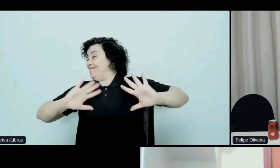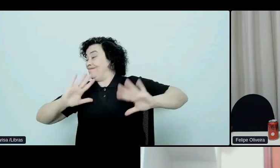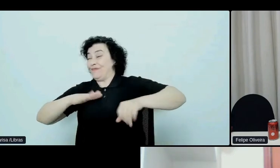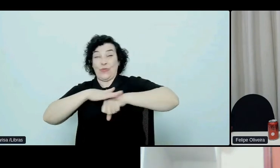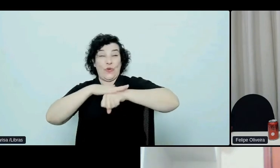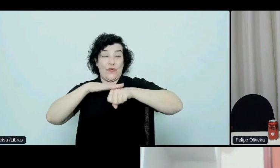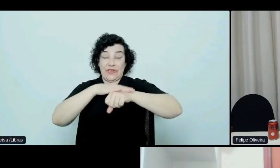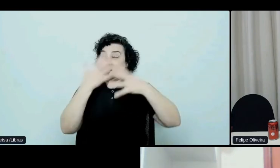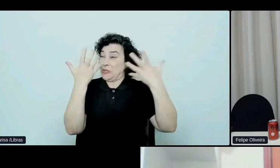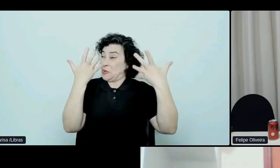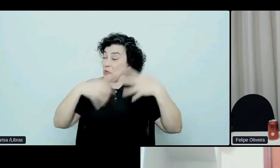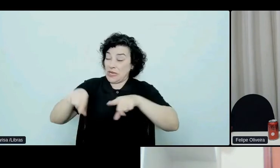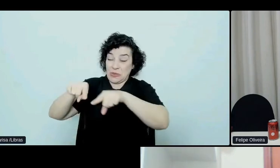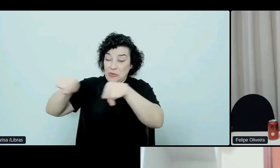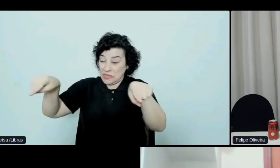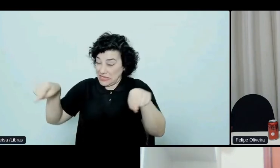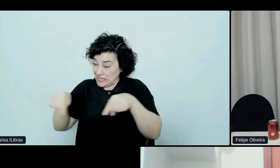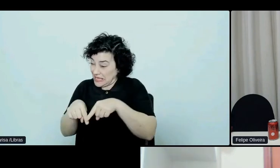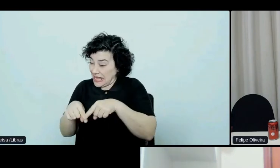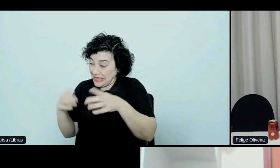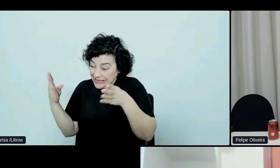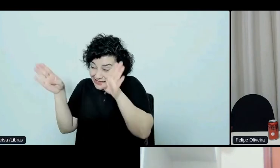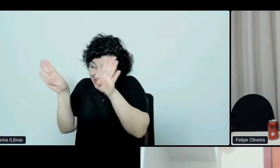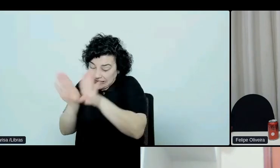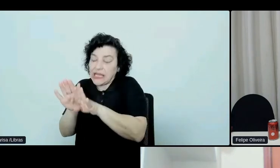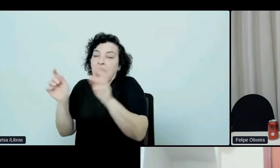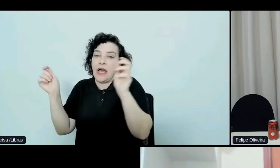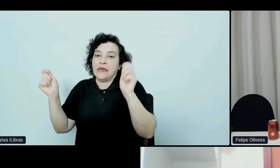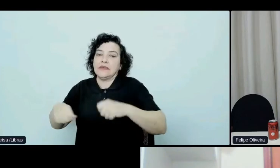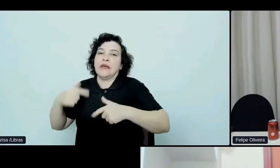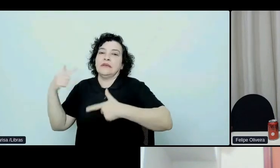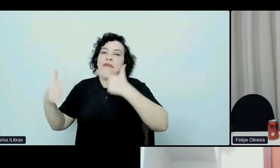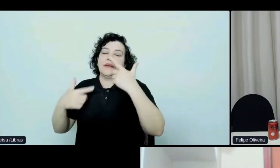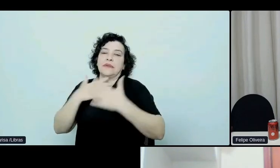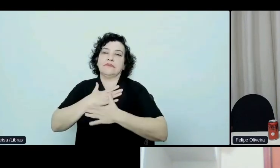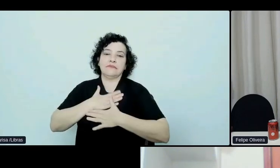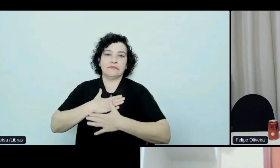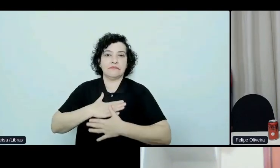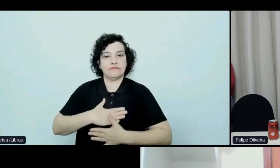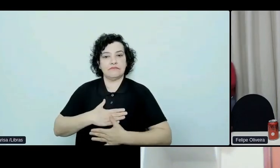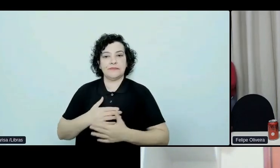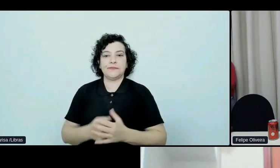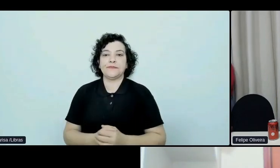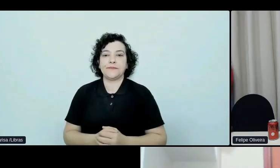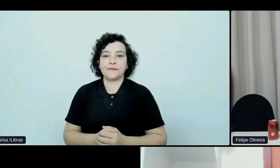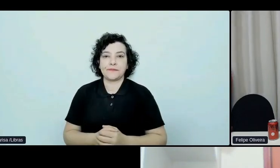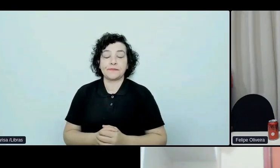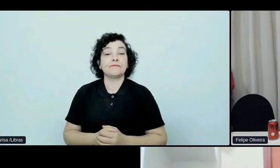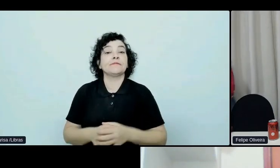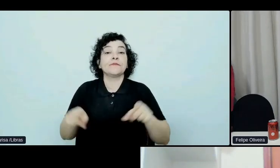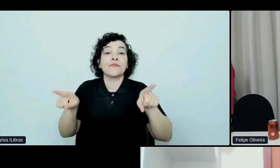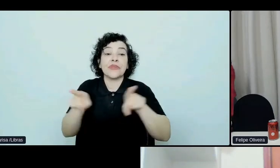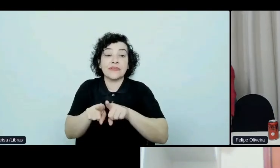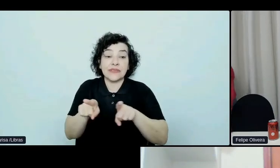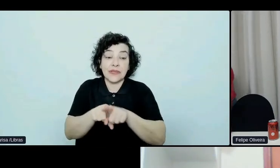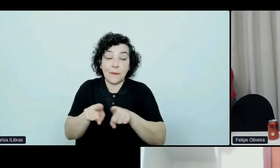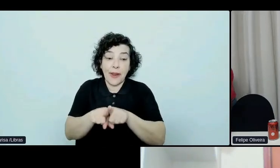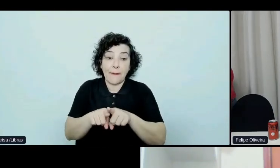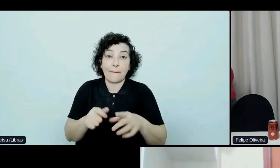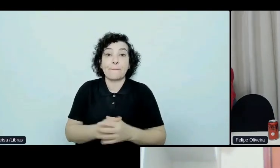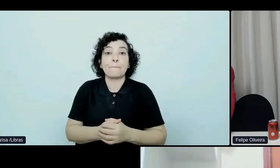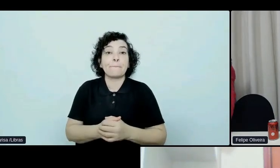às vezes eu preciso ficar muito quietinha, muito, muito mesmo. Eu consigo trabalhar numa mesa com várias pessoas, mas tem momentos que eu não